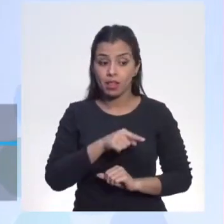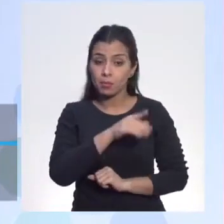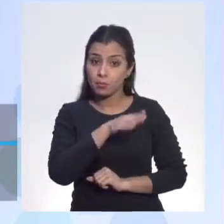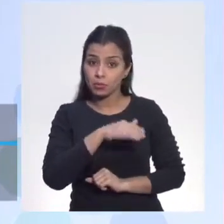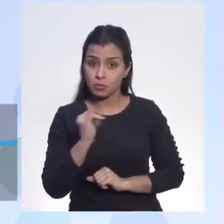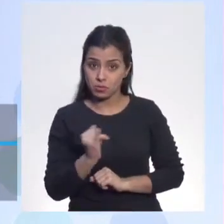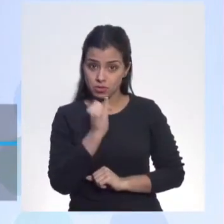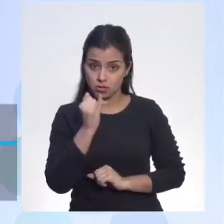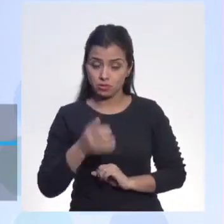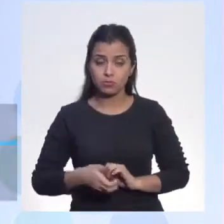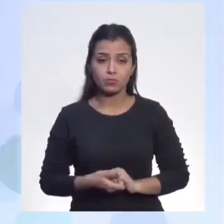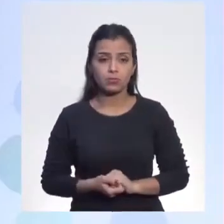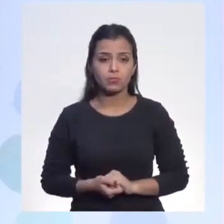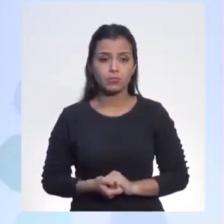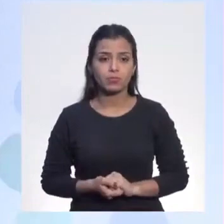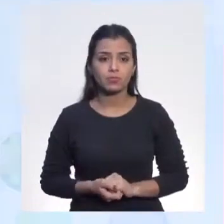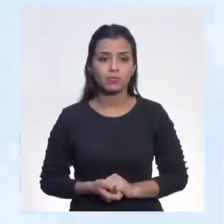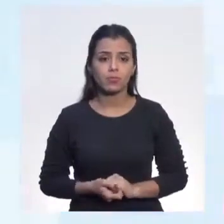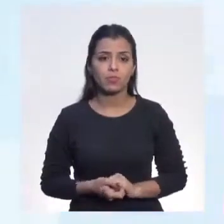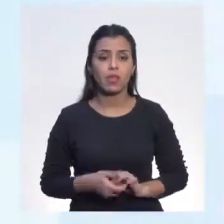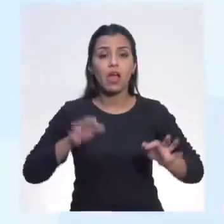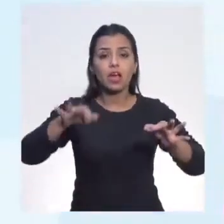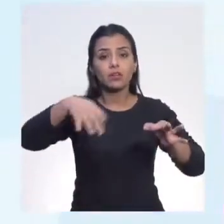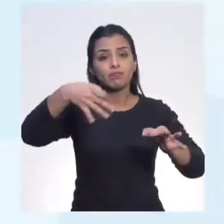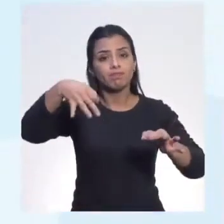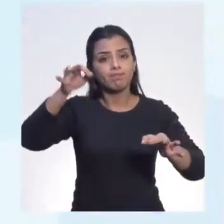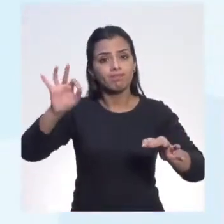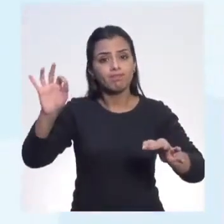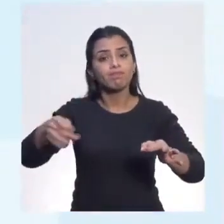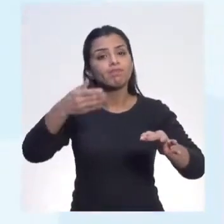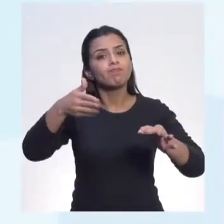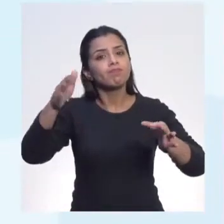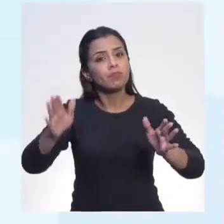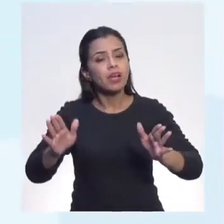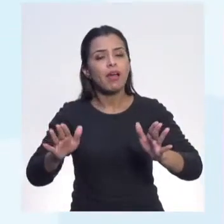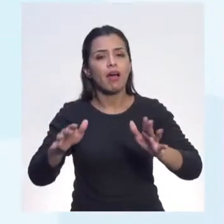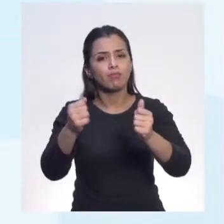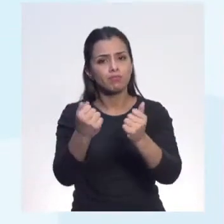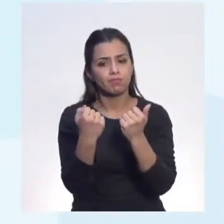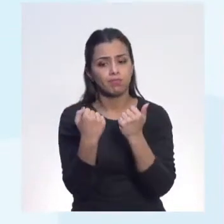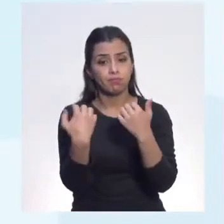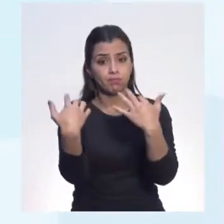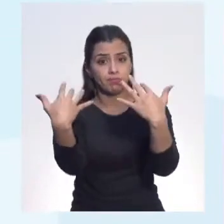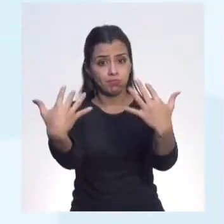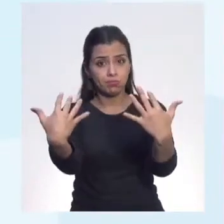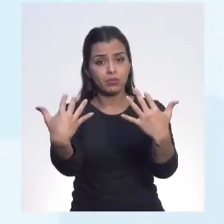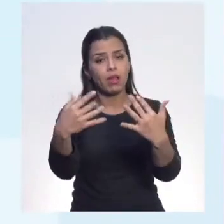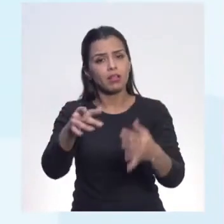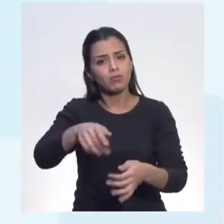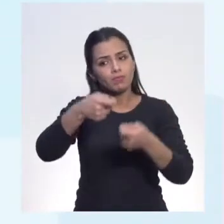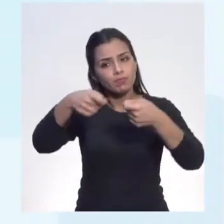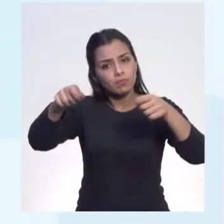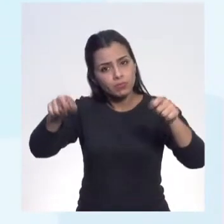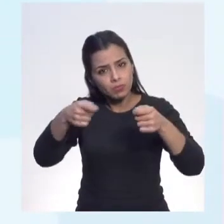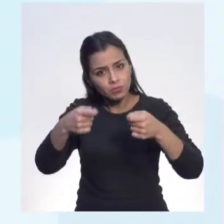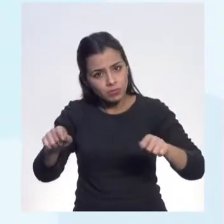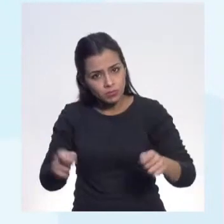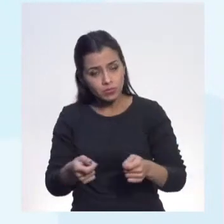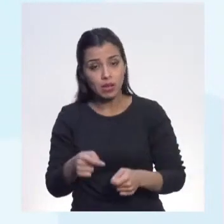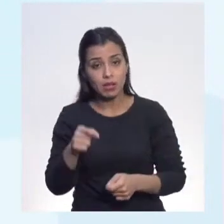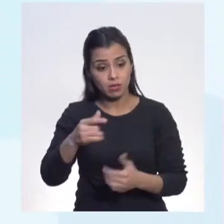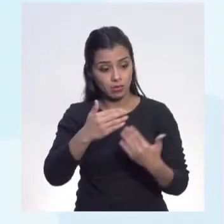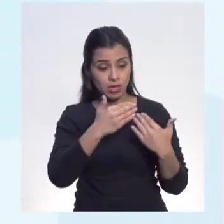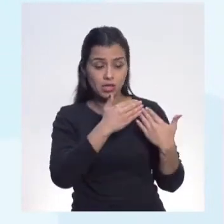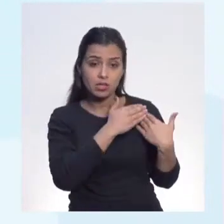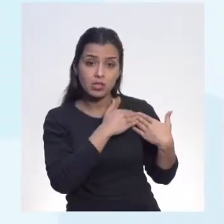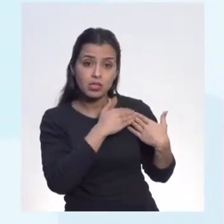importante. Regente ou maestro, né? Ele conduz a orquestra no âmbito erudito e no popular também. É o